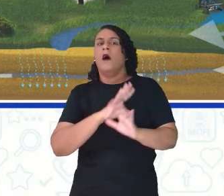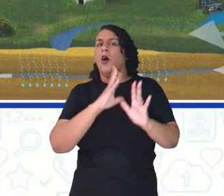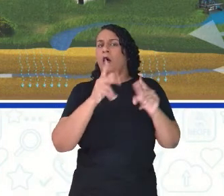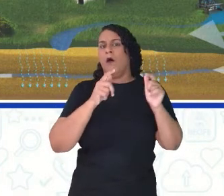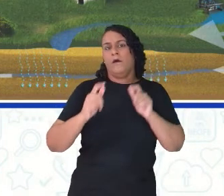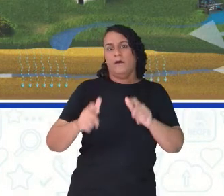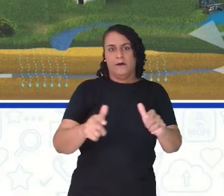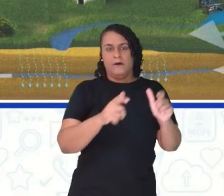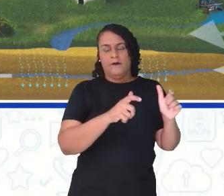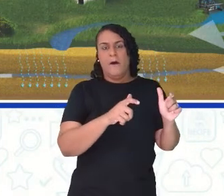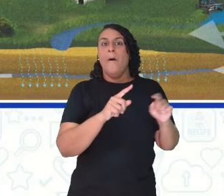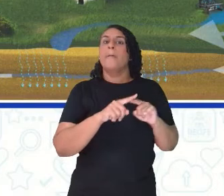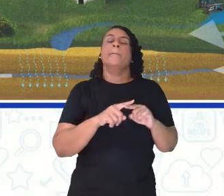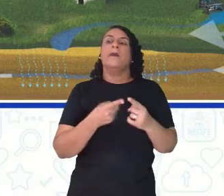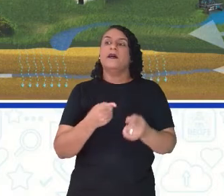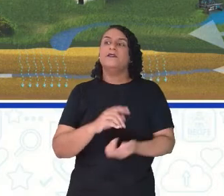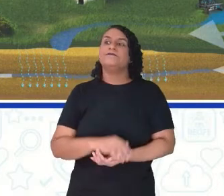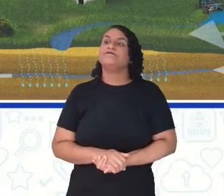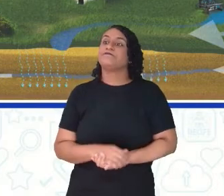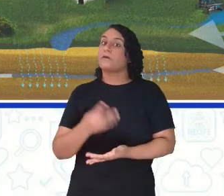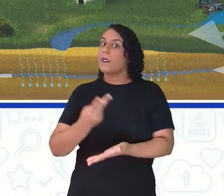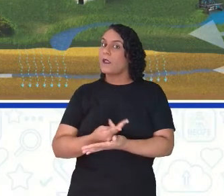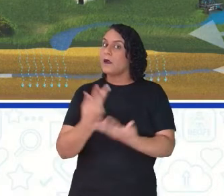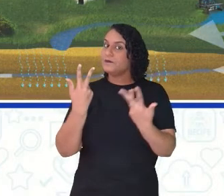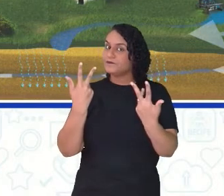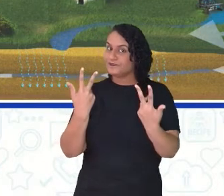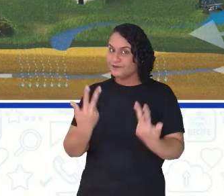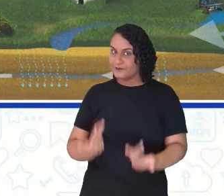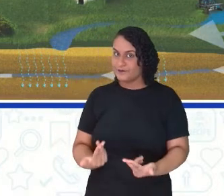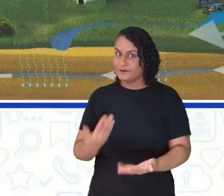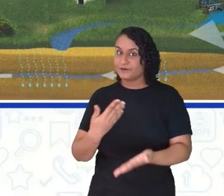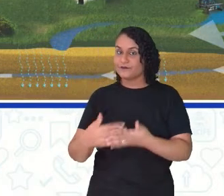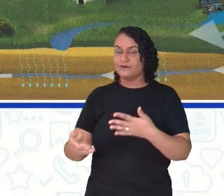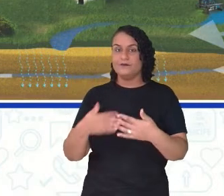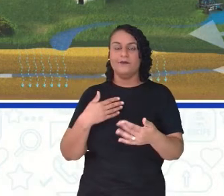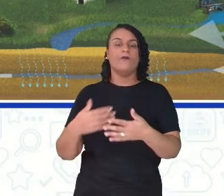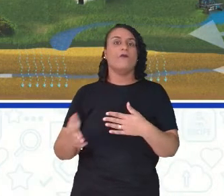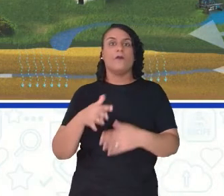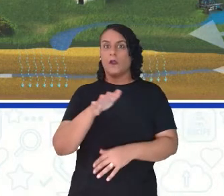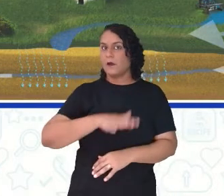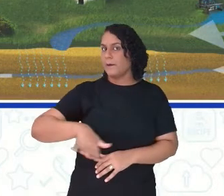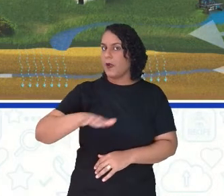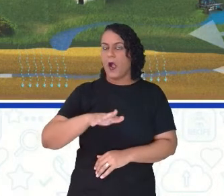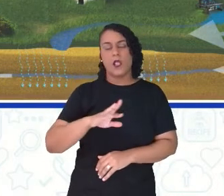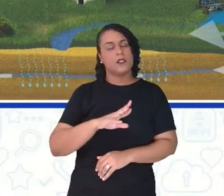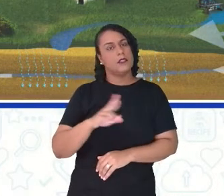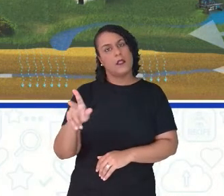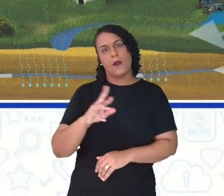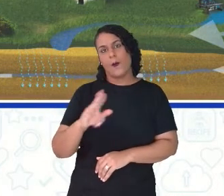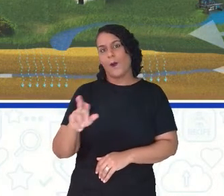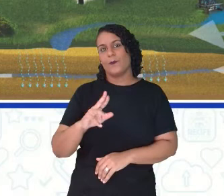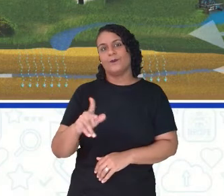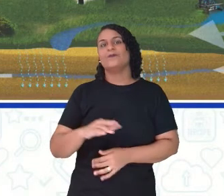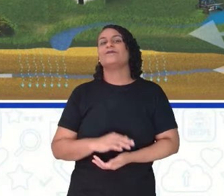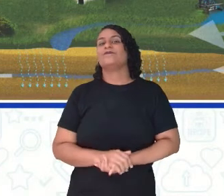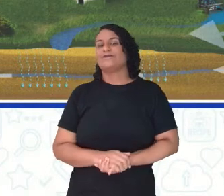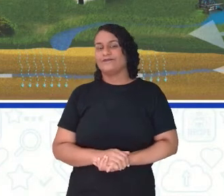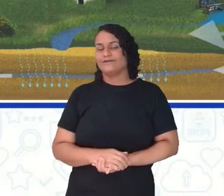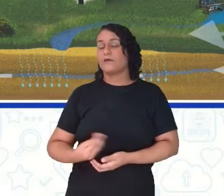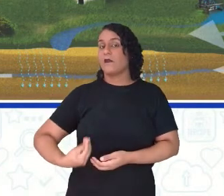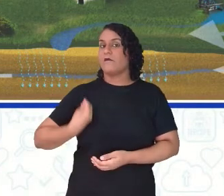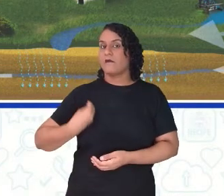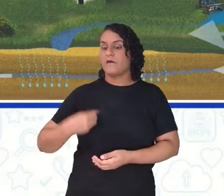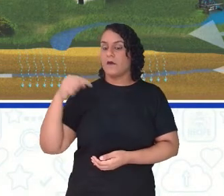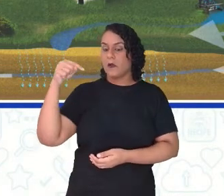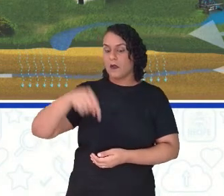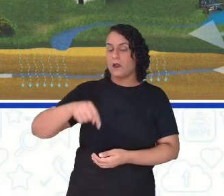lugar. Mas isso não acontece igualmente para qualquer espaço, né, para qualquer região. Nós vivemos numa região